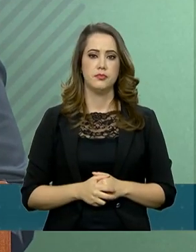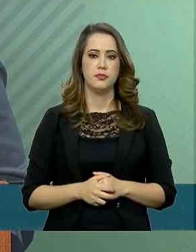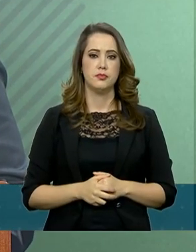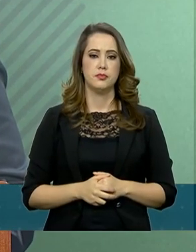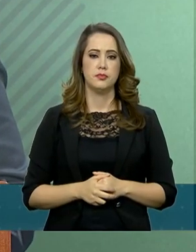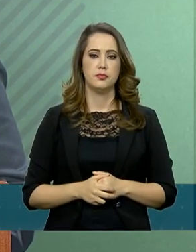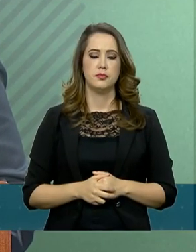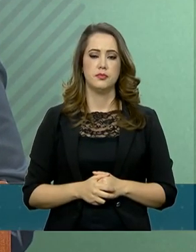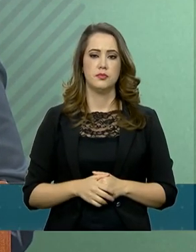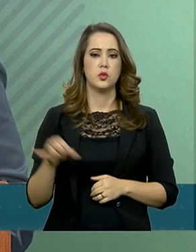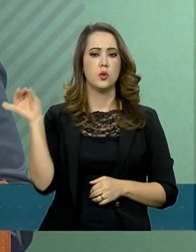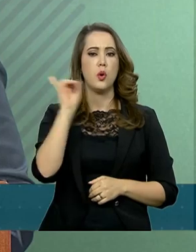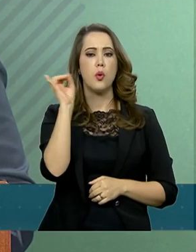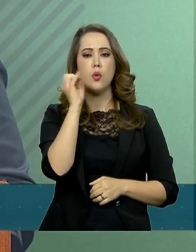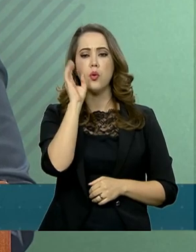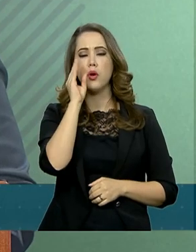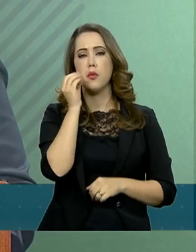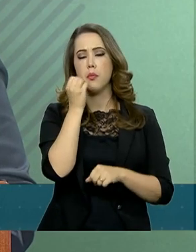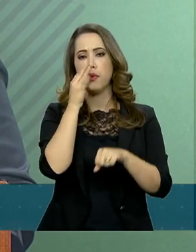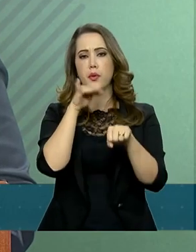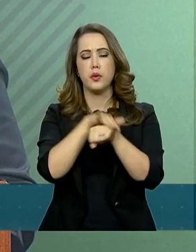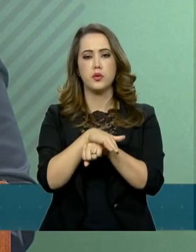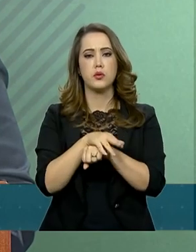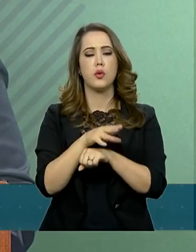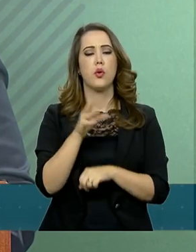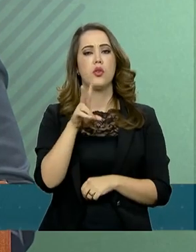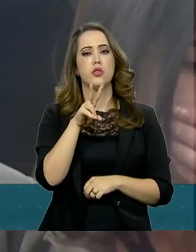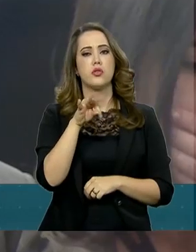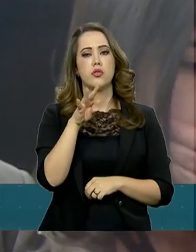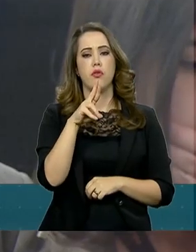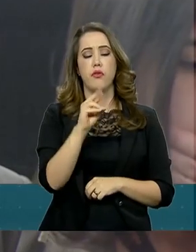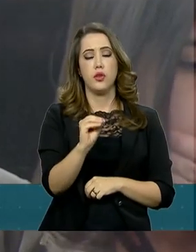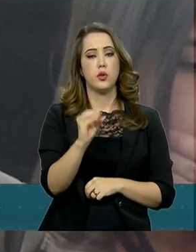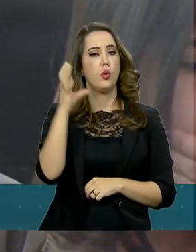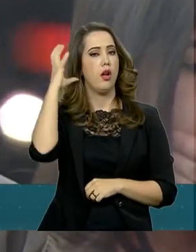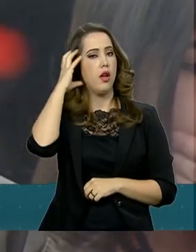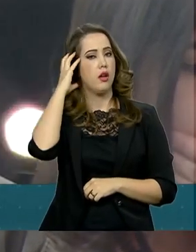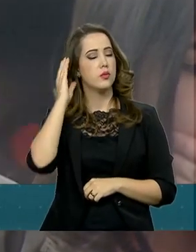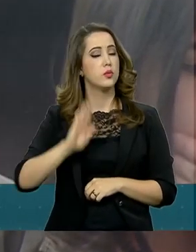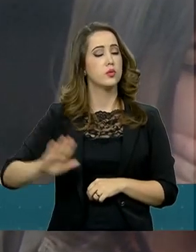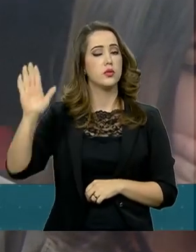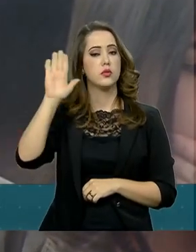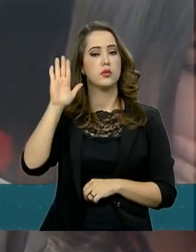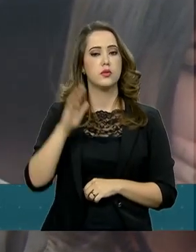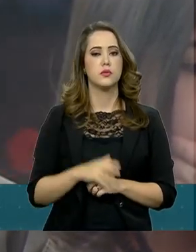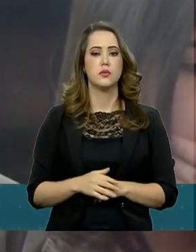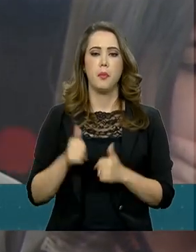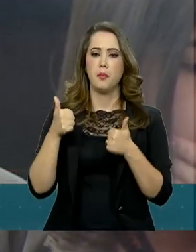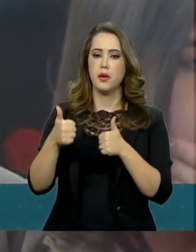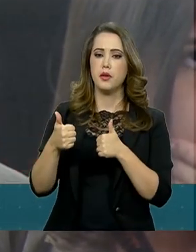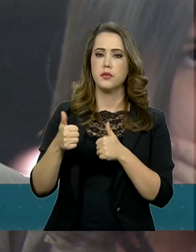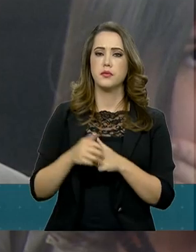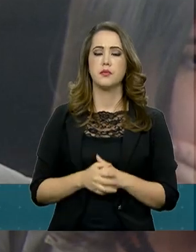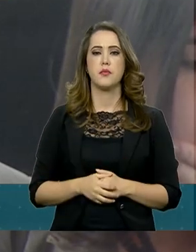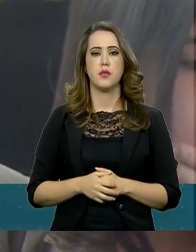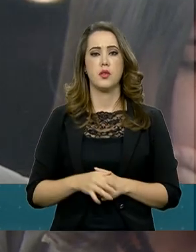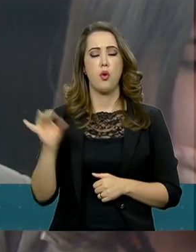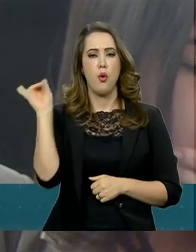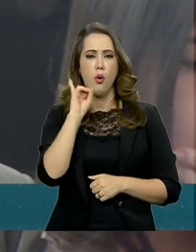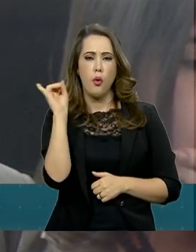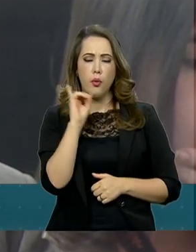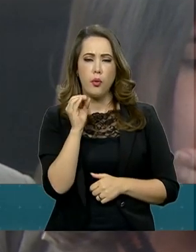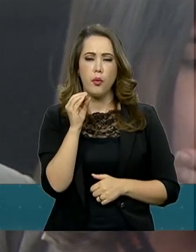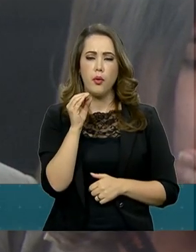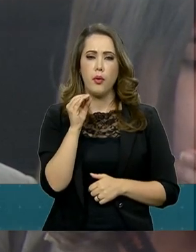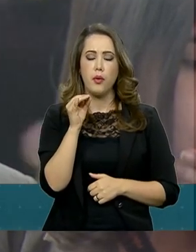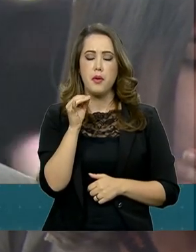o porta-voz da noite e diretor da rádio nacional tudo bem vitor tudo bom com o seu porta voz